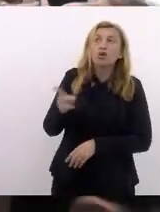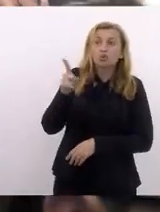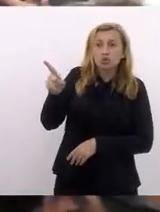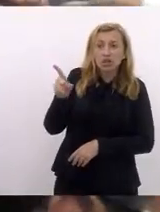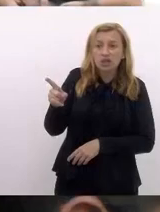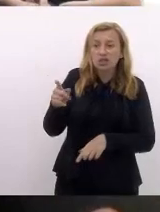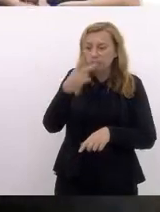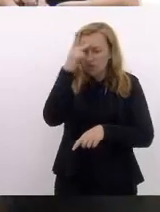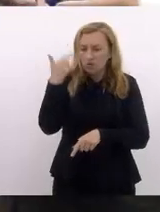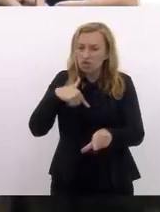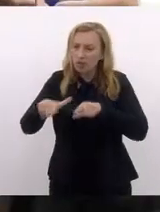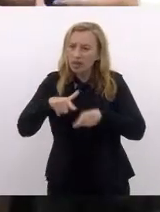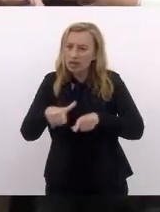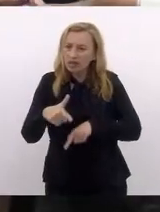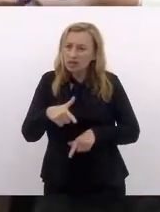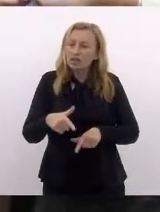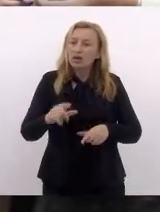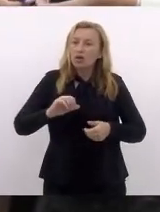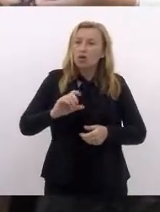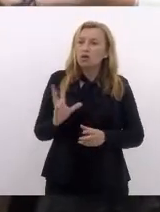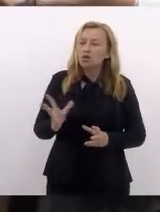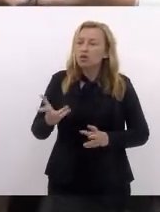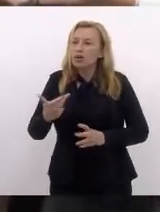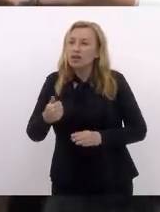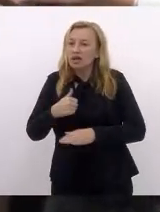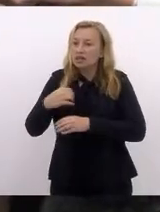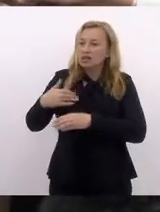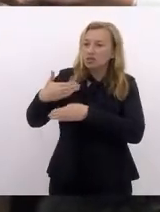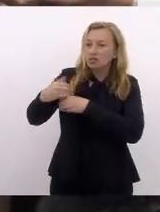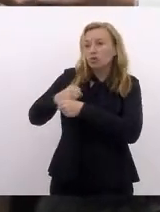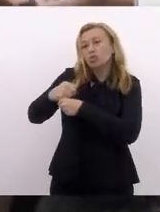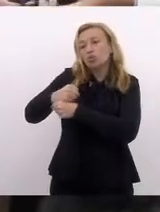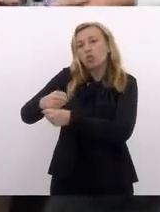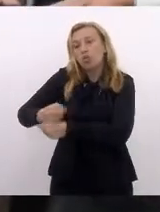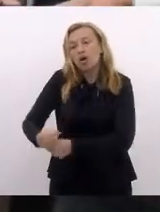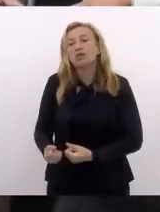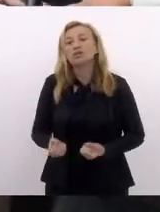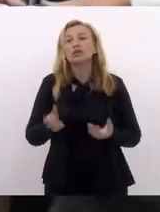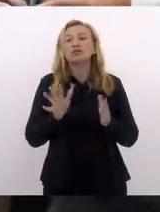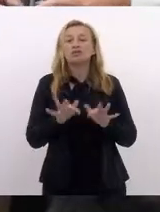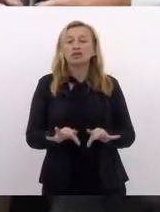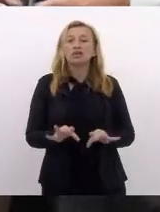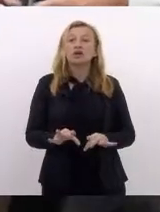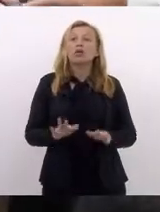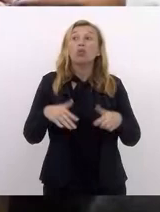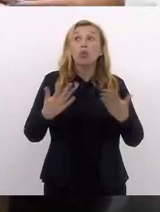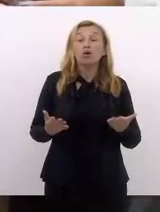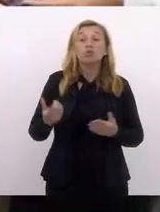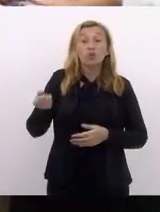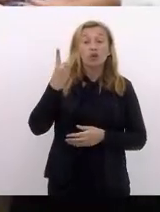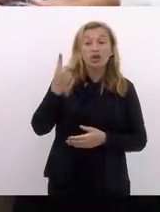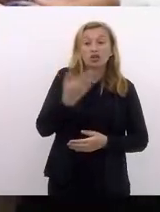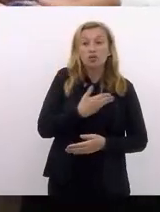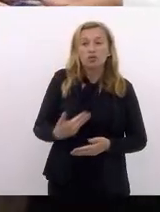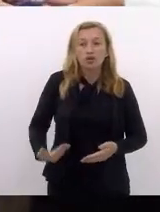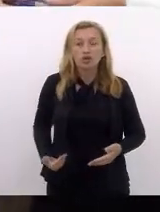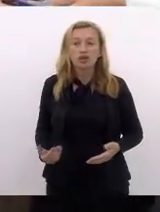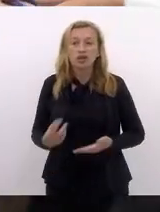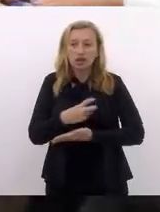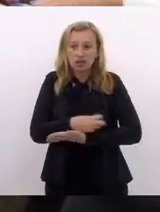esses trabalhadores foram extremamente qualificados ao longo de todo esse tempo afinal quando o ex-governador